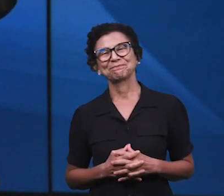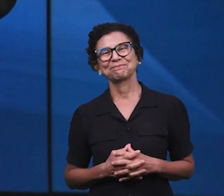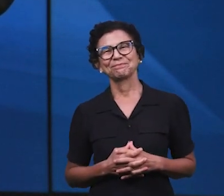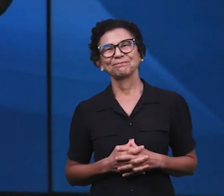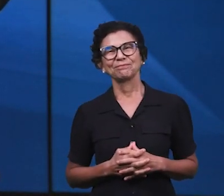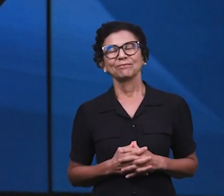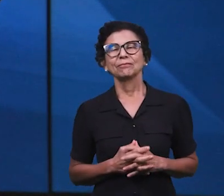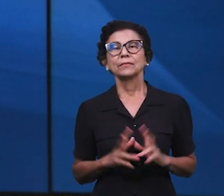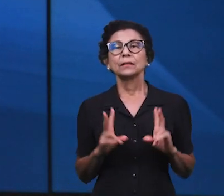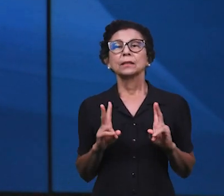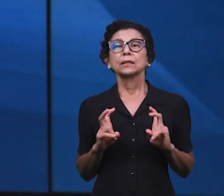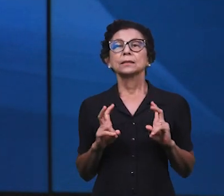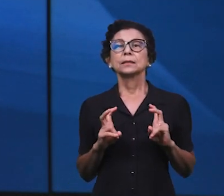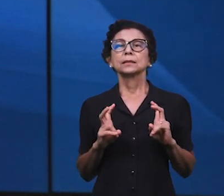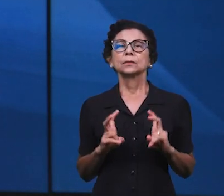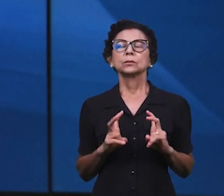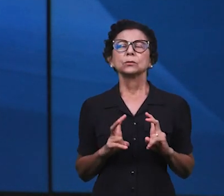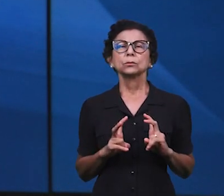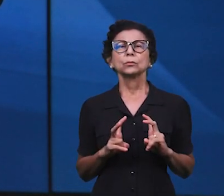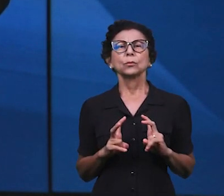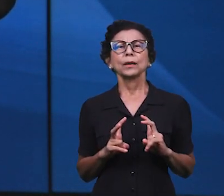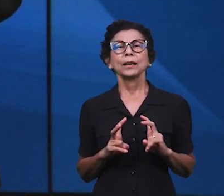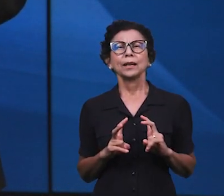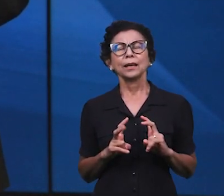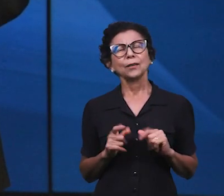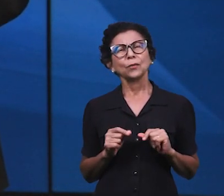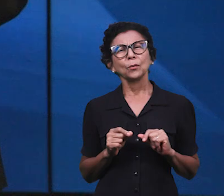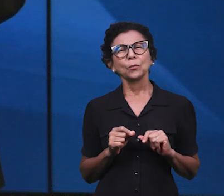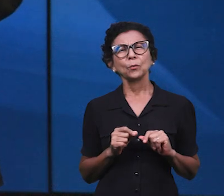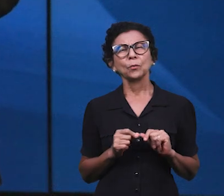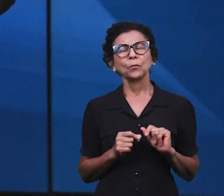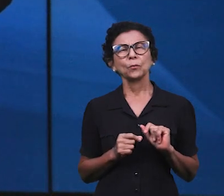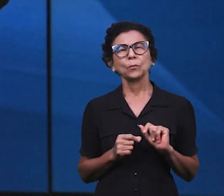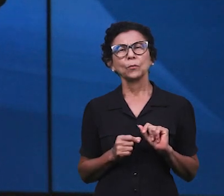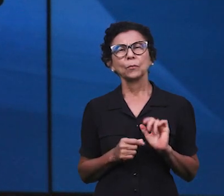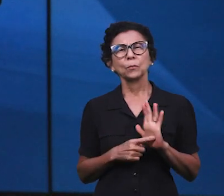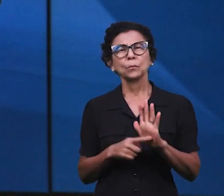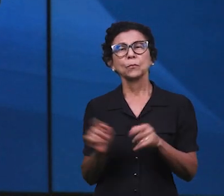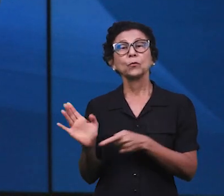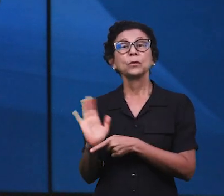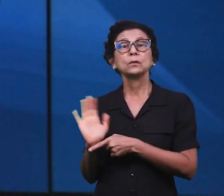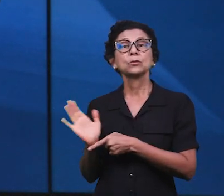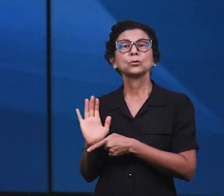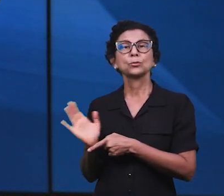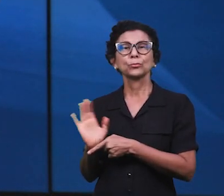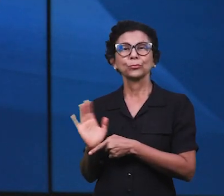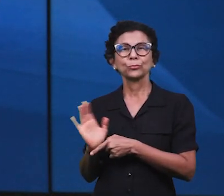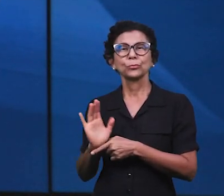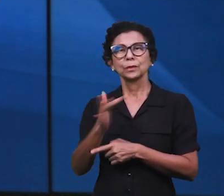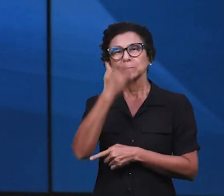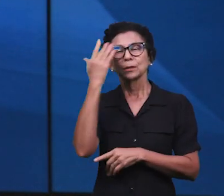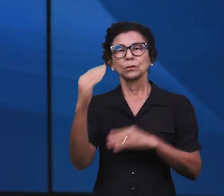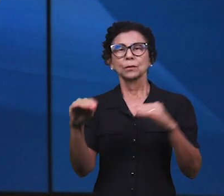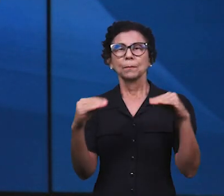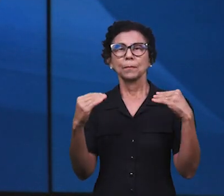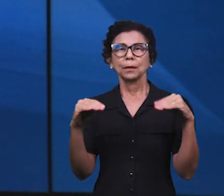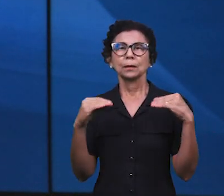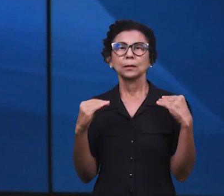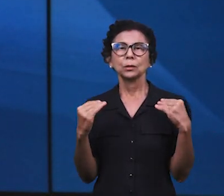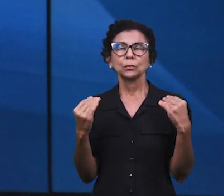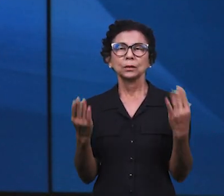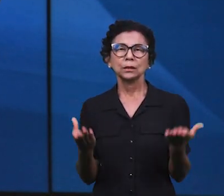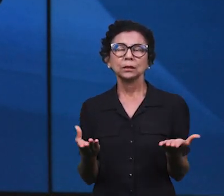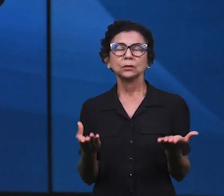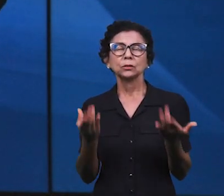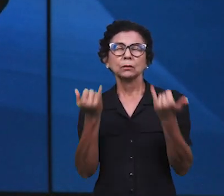passar esse assunto através daqueles vídeos que os nossos irmãos enviam para transmitir ali já uma pequena